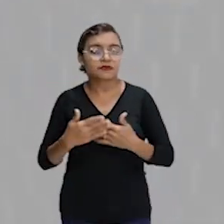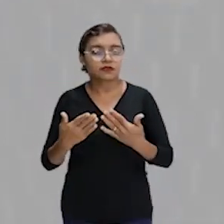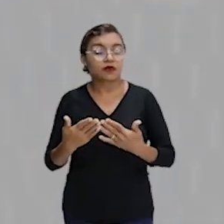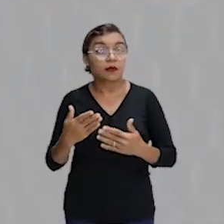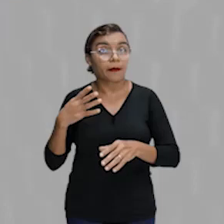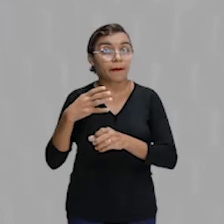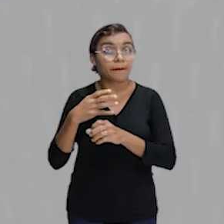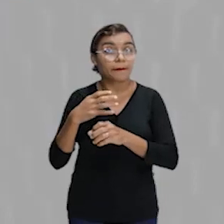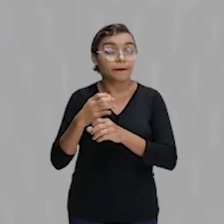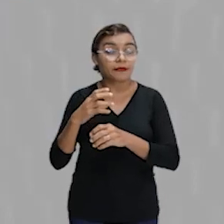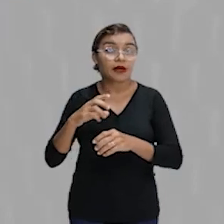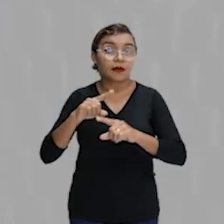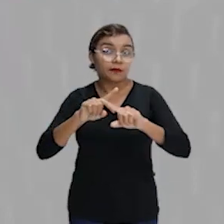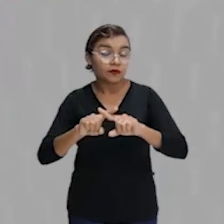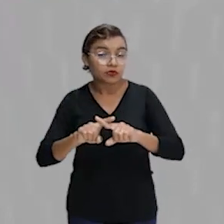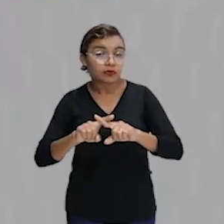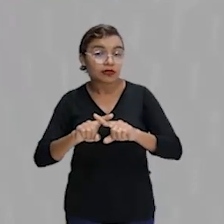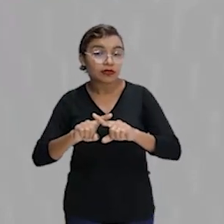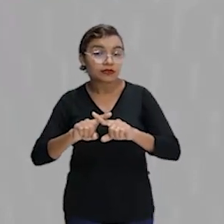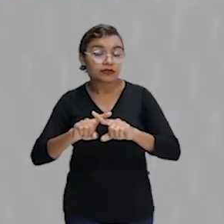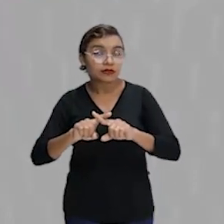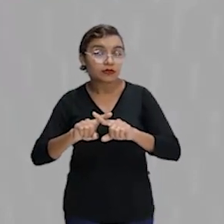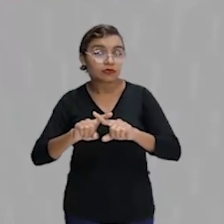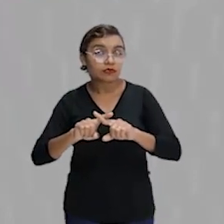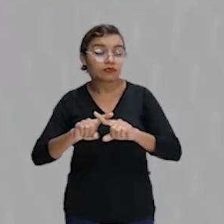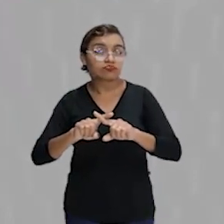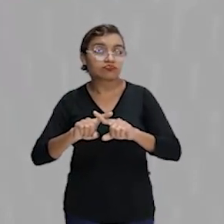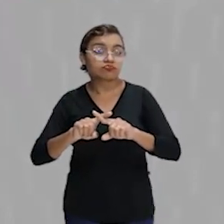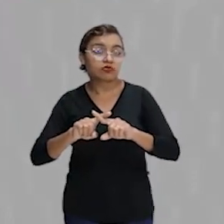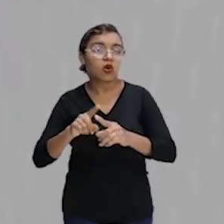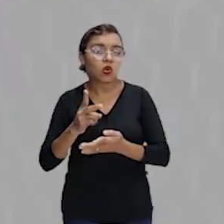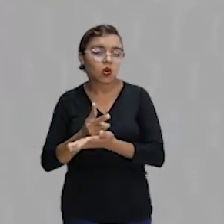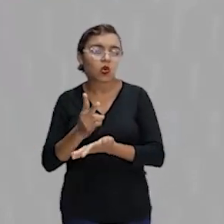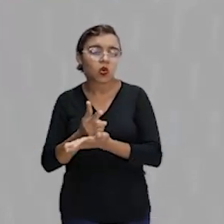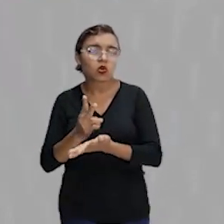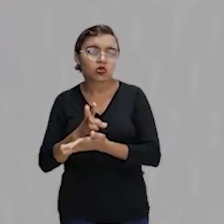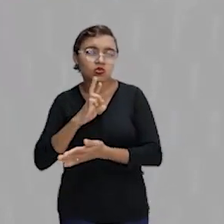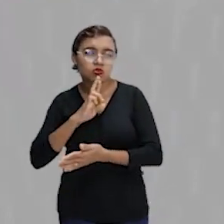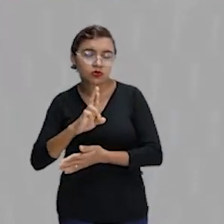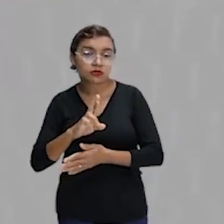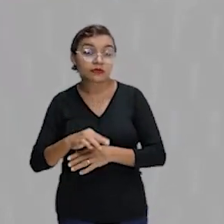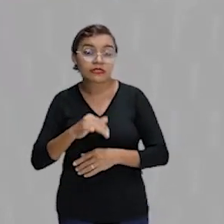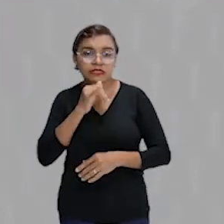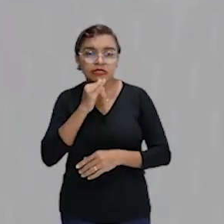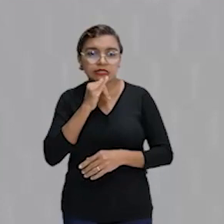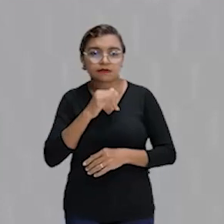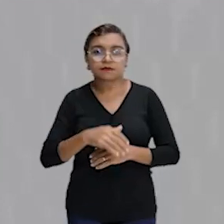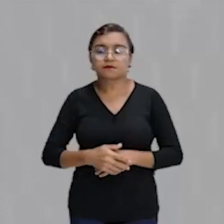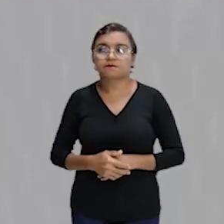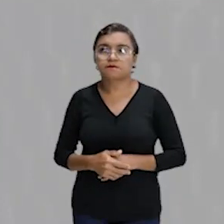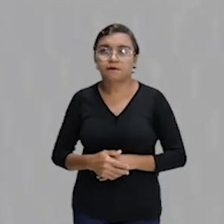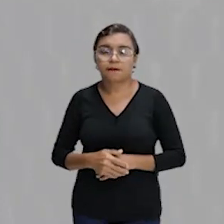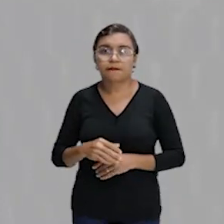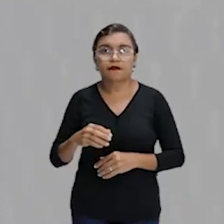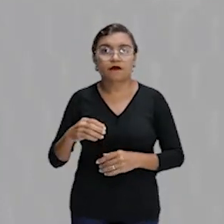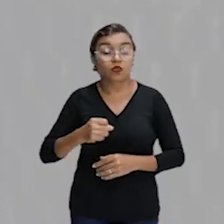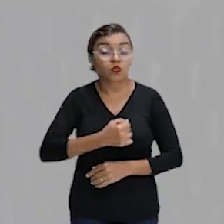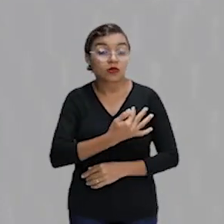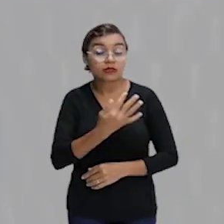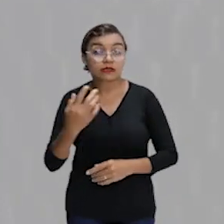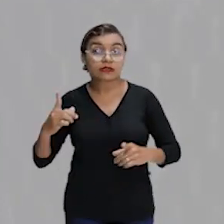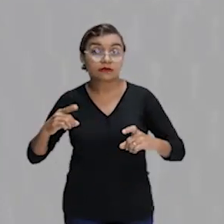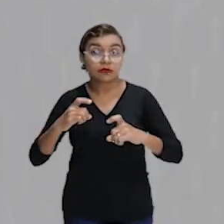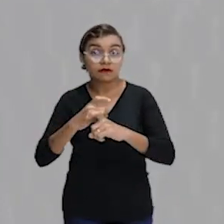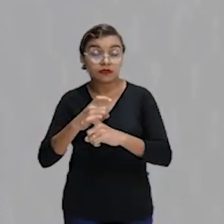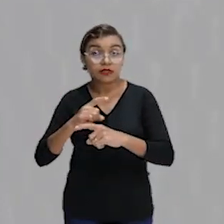não altera o resultado, tá bom? E, obviamente, como foi dado na questão quem era, né, a quantidade de bactérias após